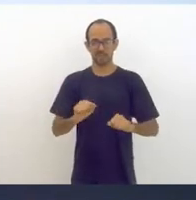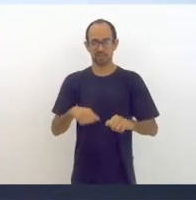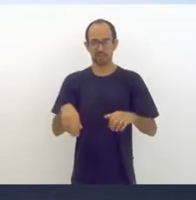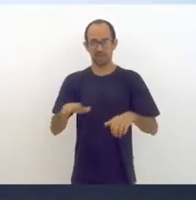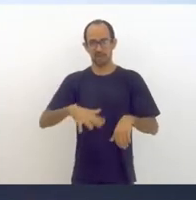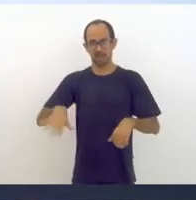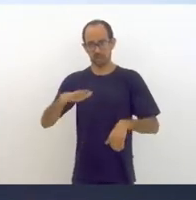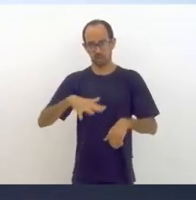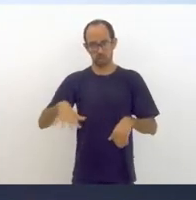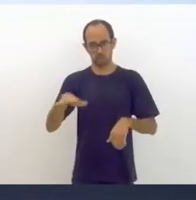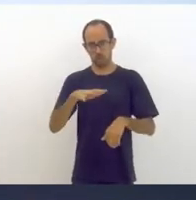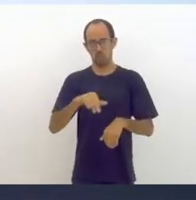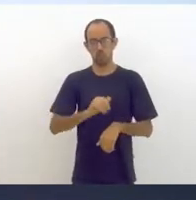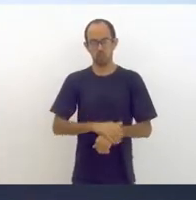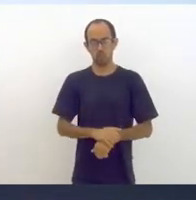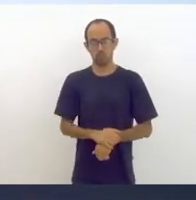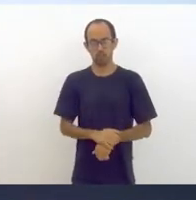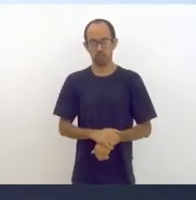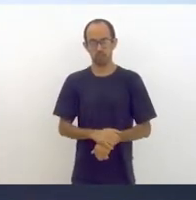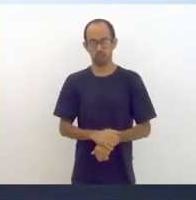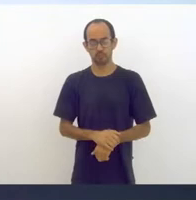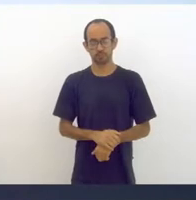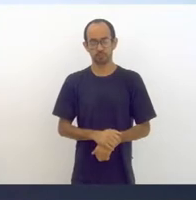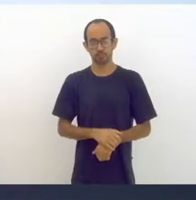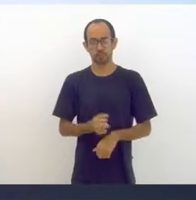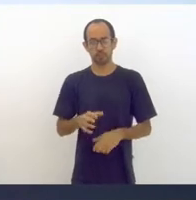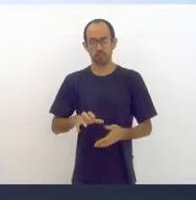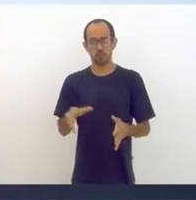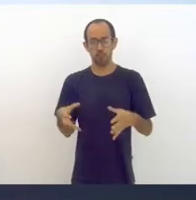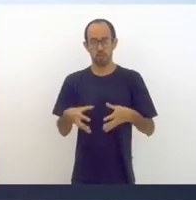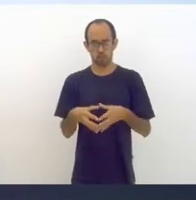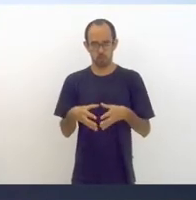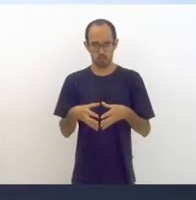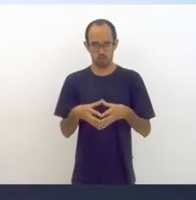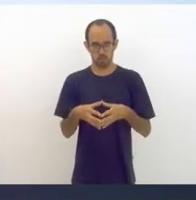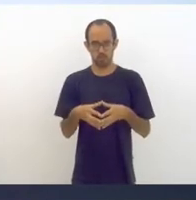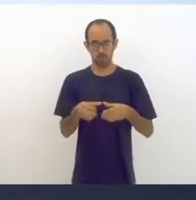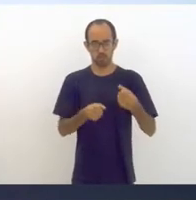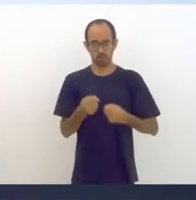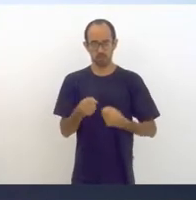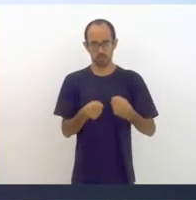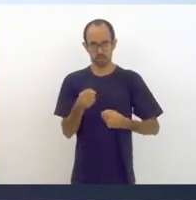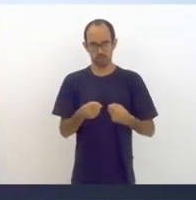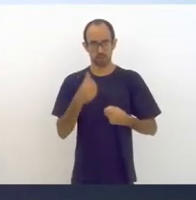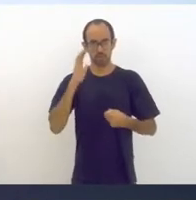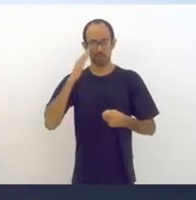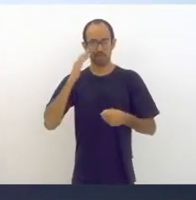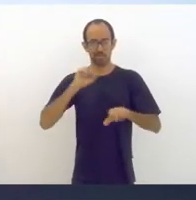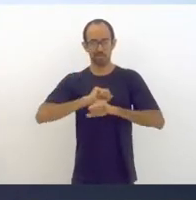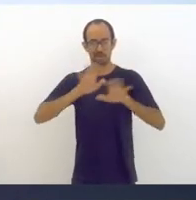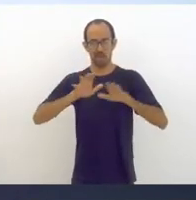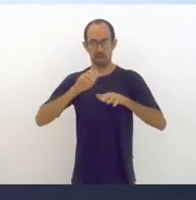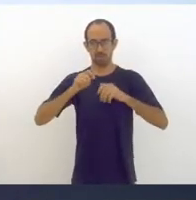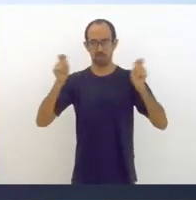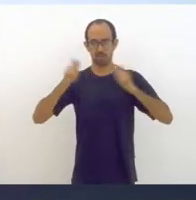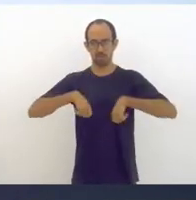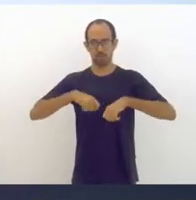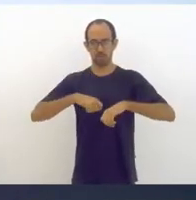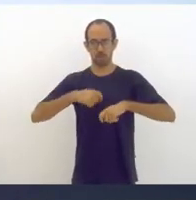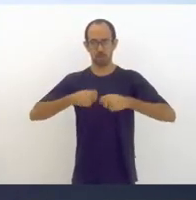região. O cluster automotivo sul-fluminense entende todo esse potencial econômico, deve